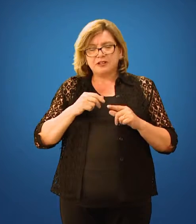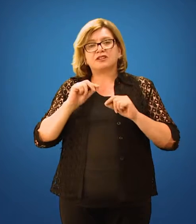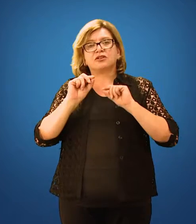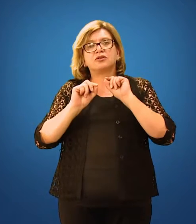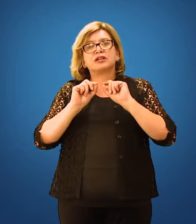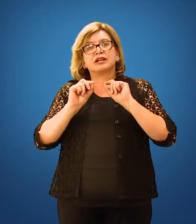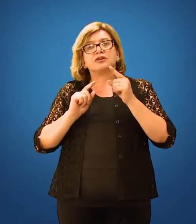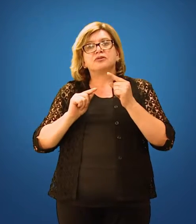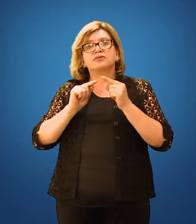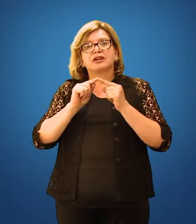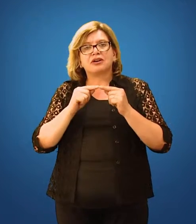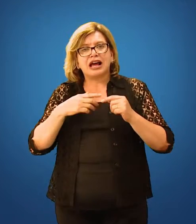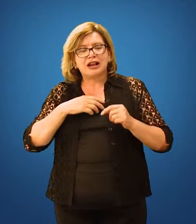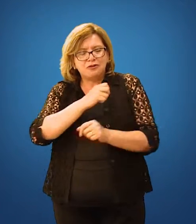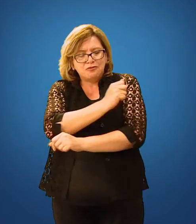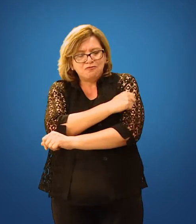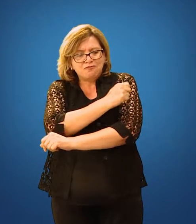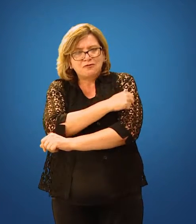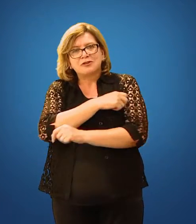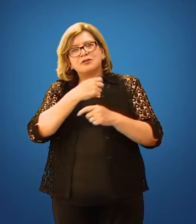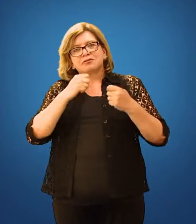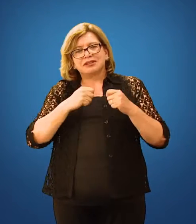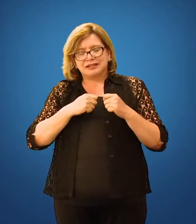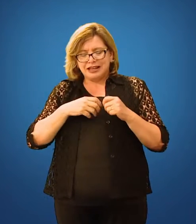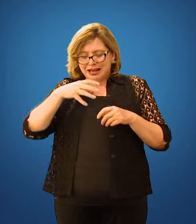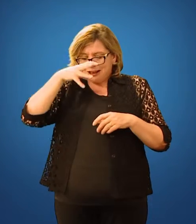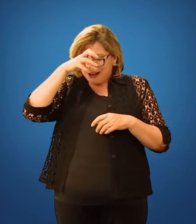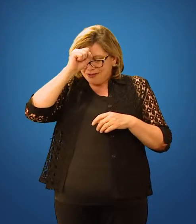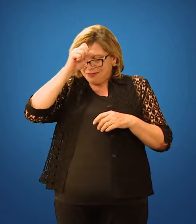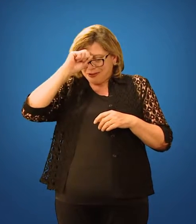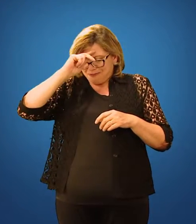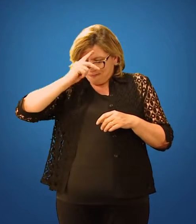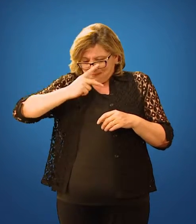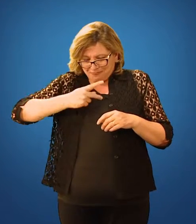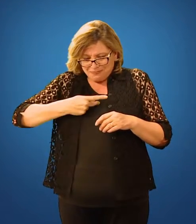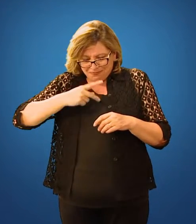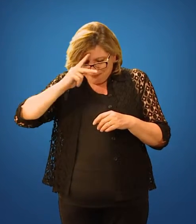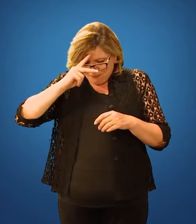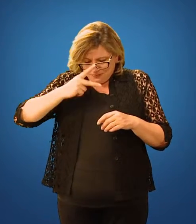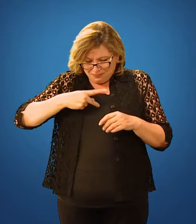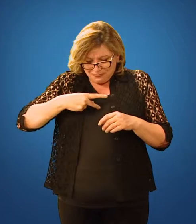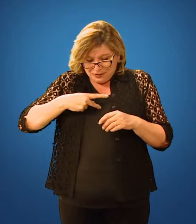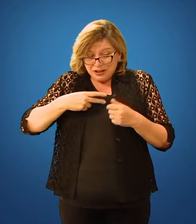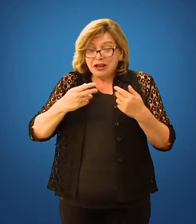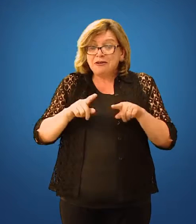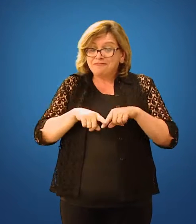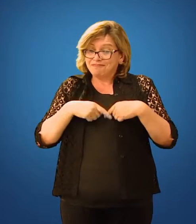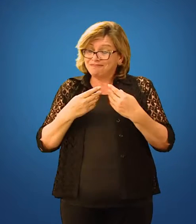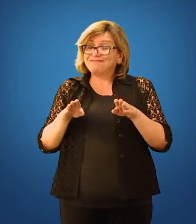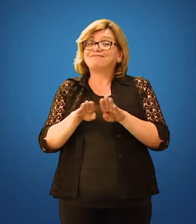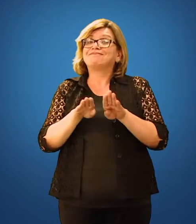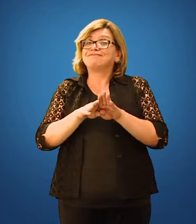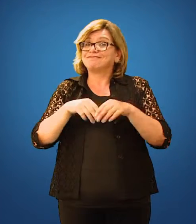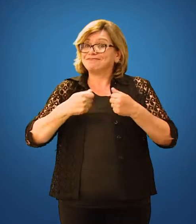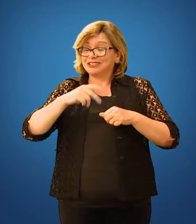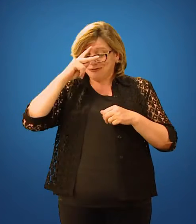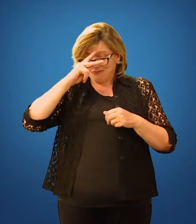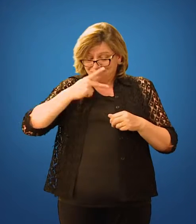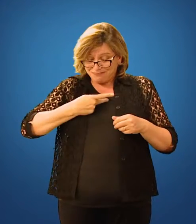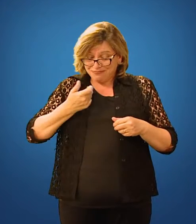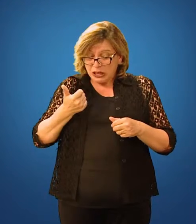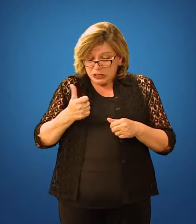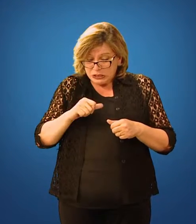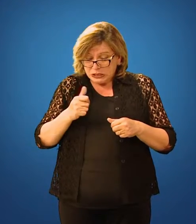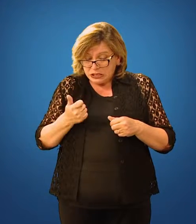é justamente o aluno buscar o autoaprendizado. E não tem autoaprendizado sem autoavaliação, porque é ali que eu dou condições